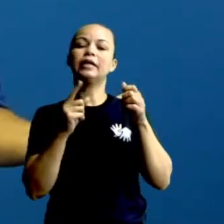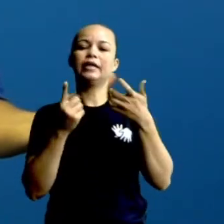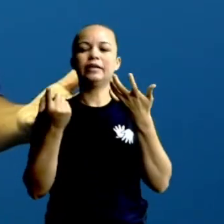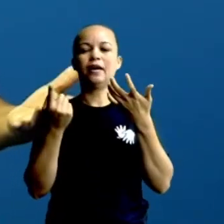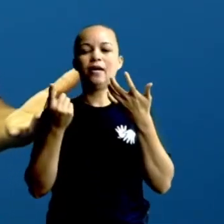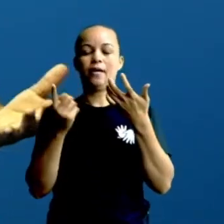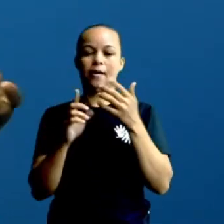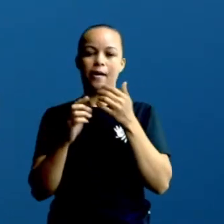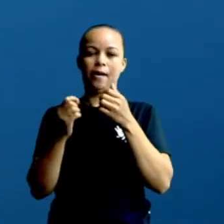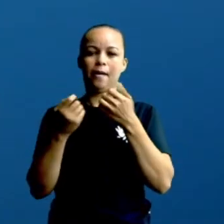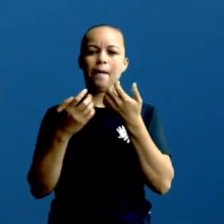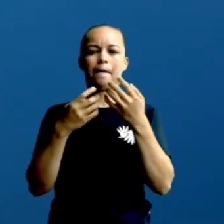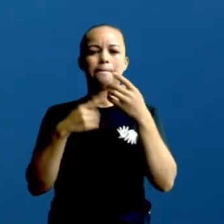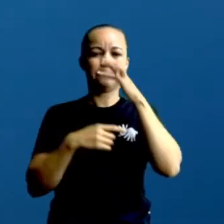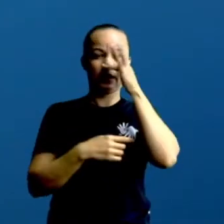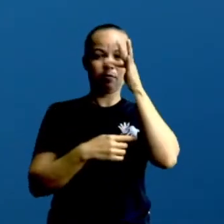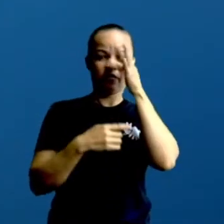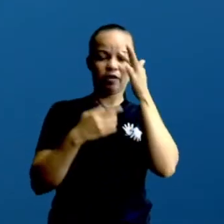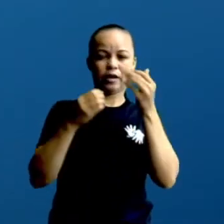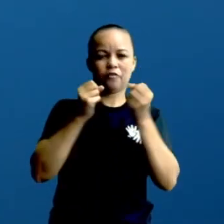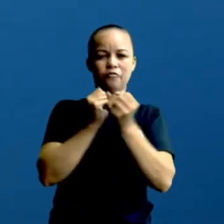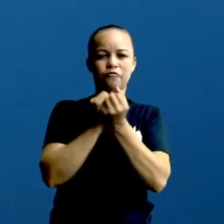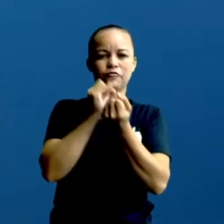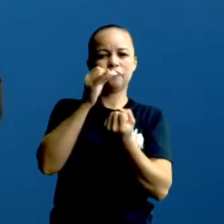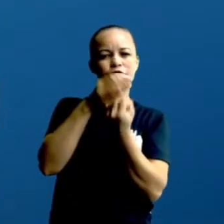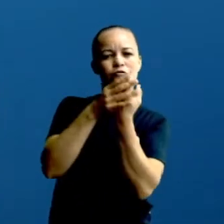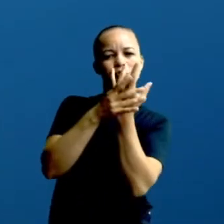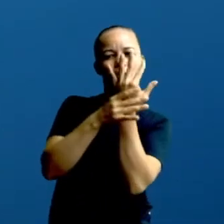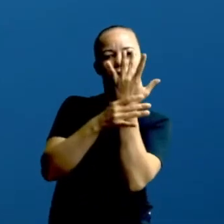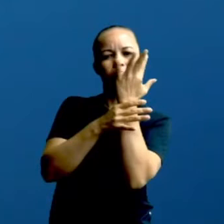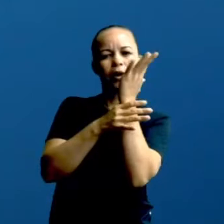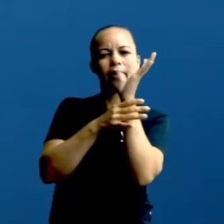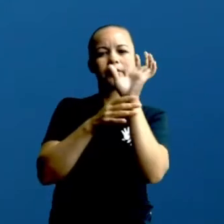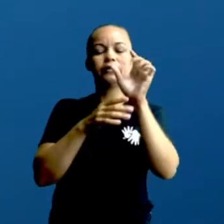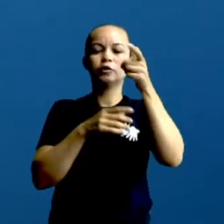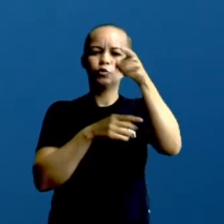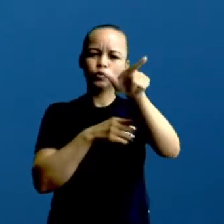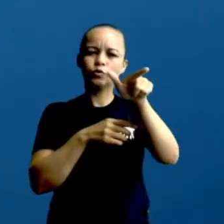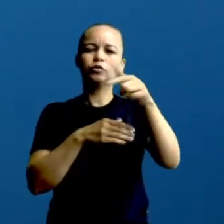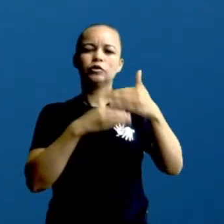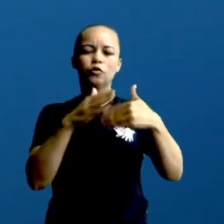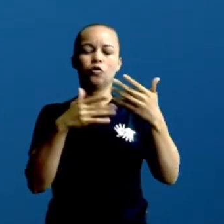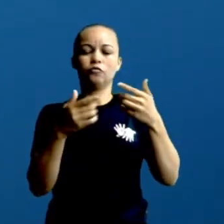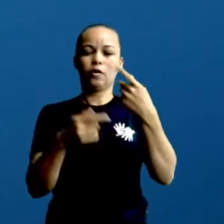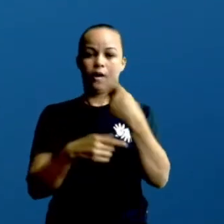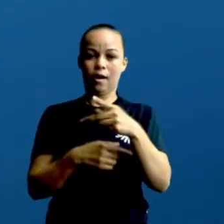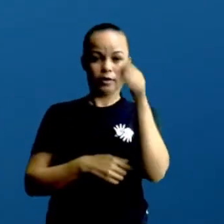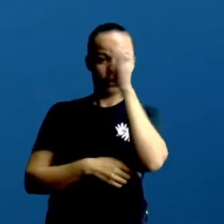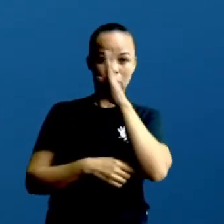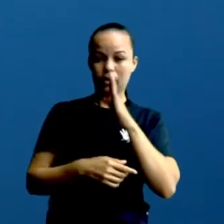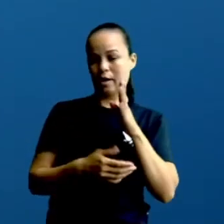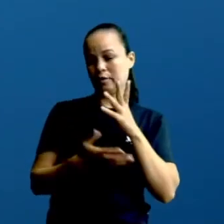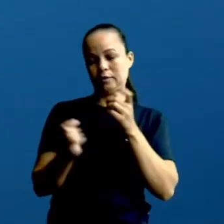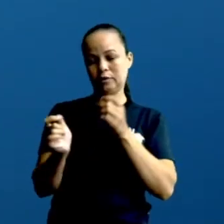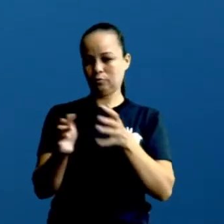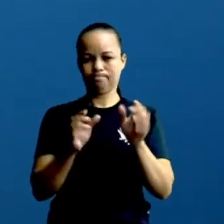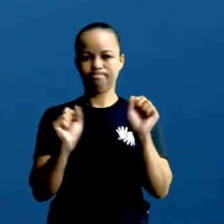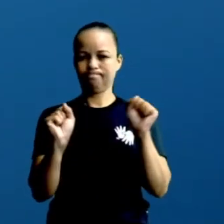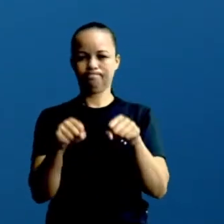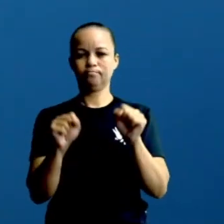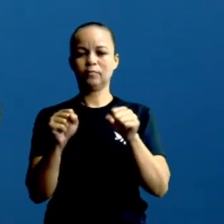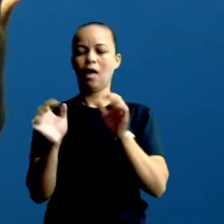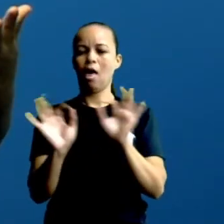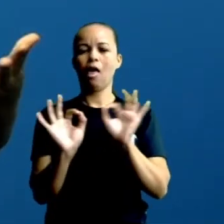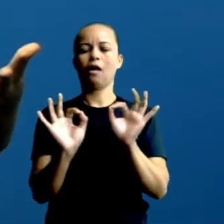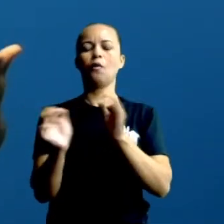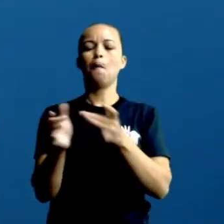de novo, não é? Aqui no Brasil não é bem assim. Alguns estados até acontece desse jeito, outros